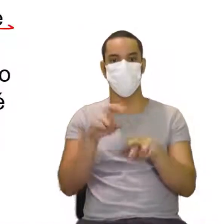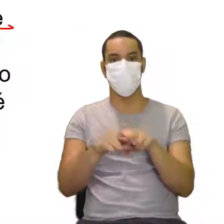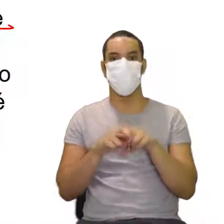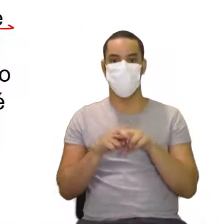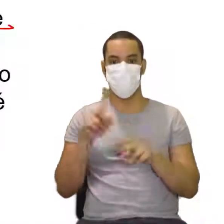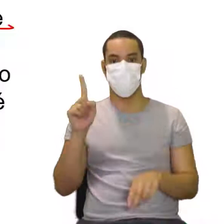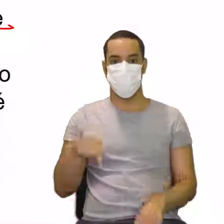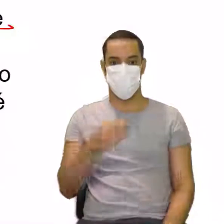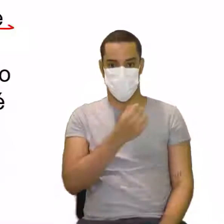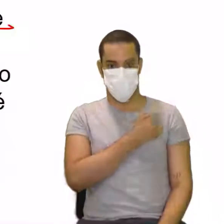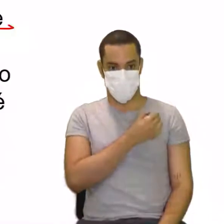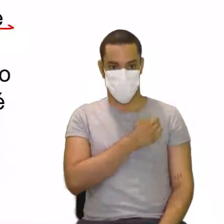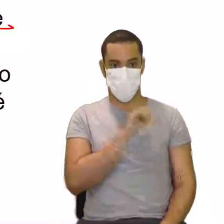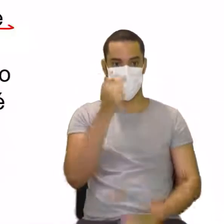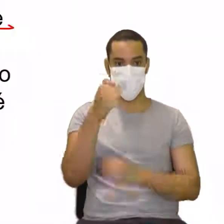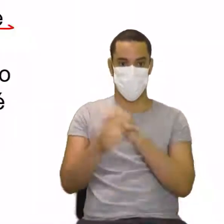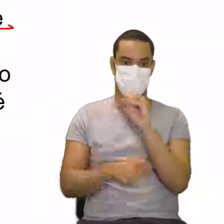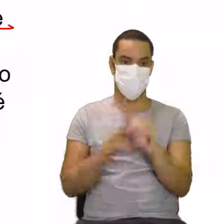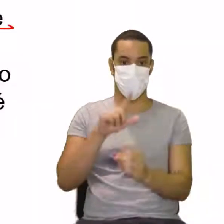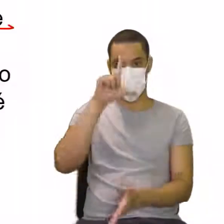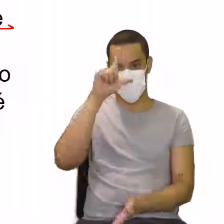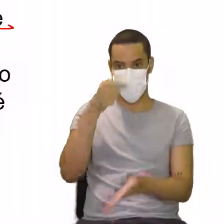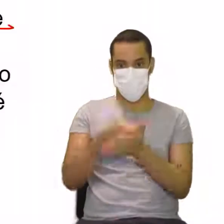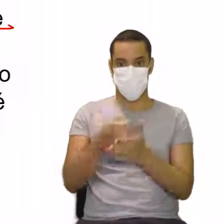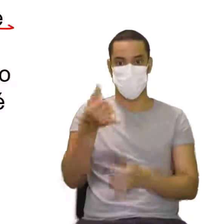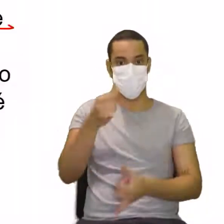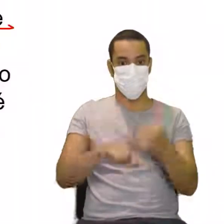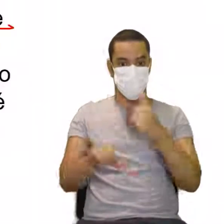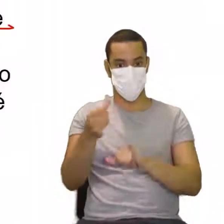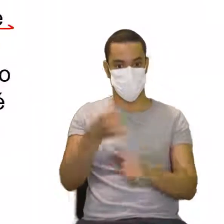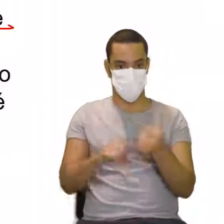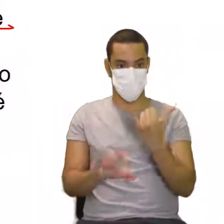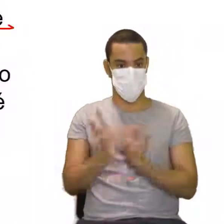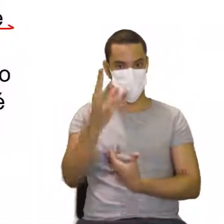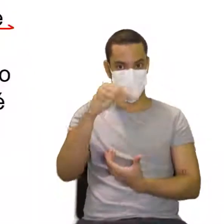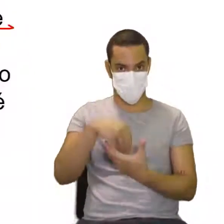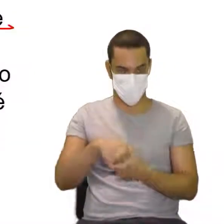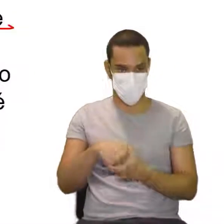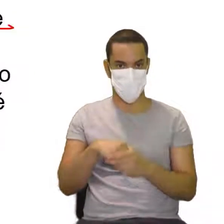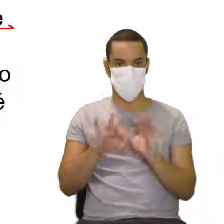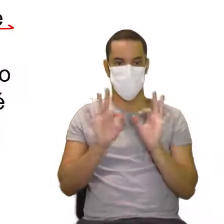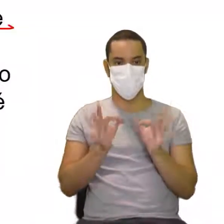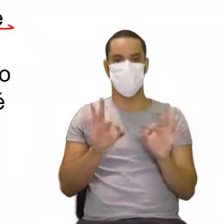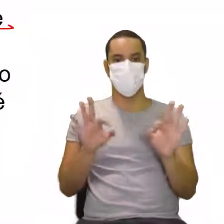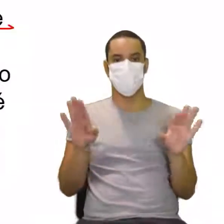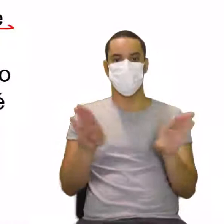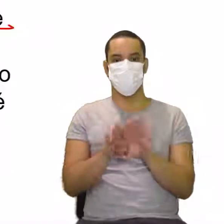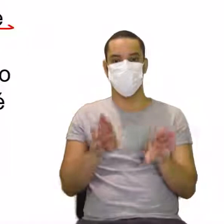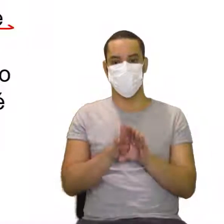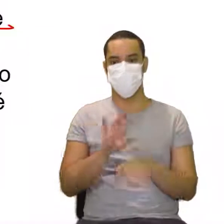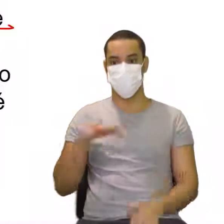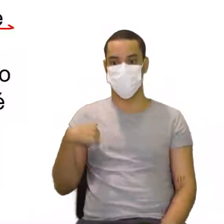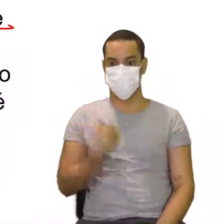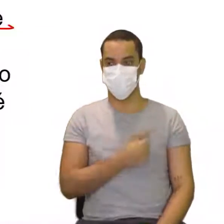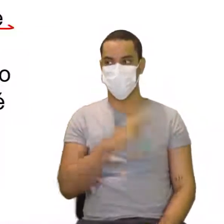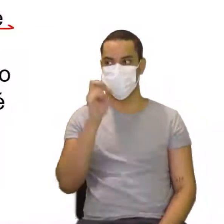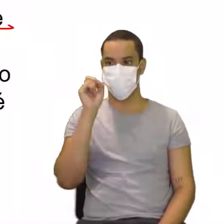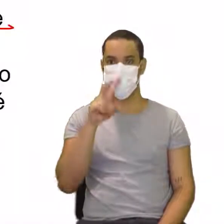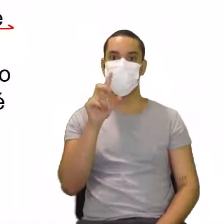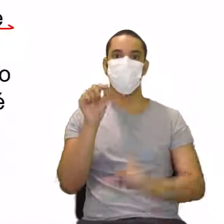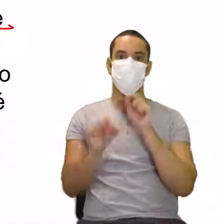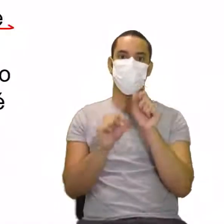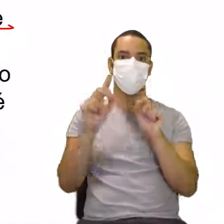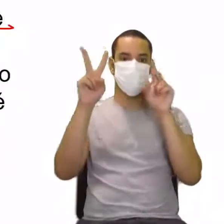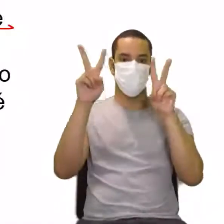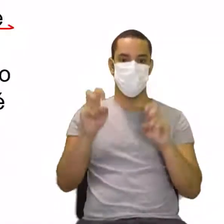pois é o número atômico que determina o elemento químico, tá, pessoal? E aqui nós vimos a questão